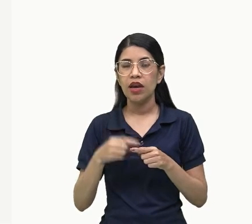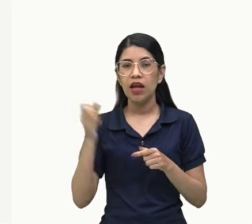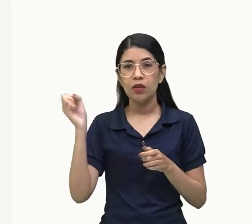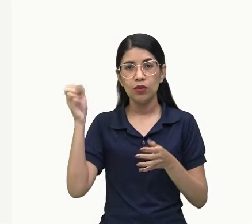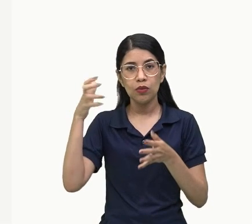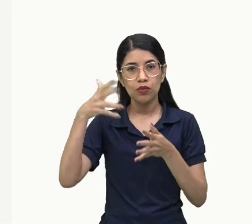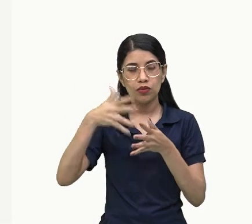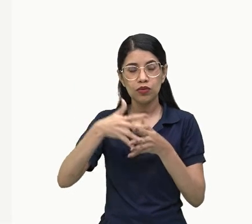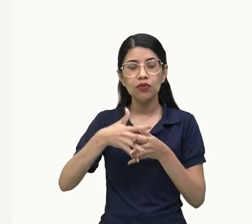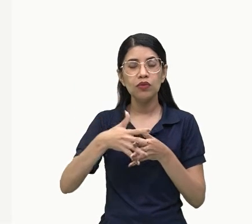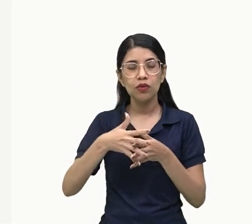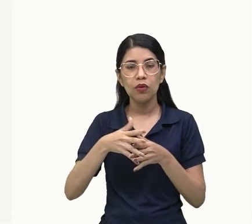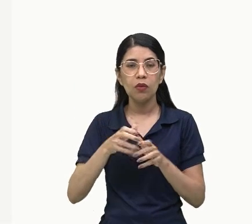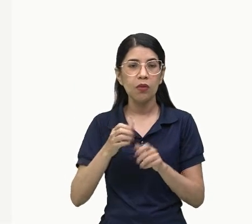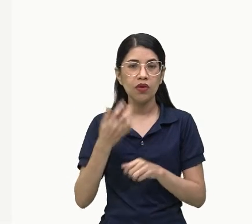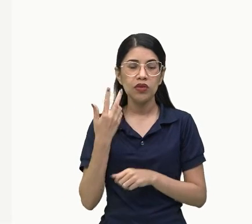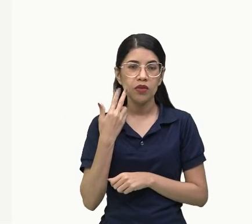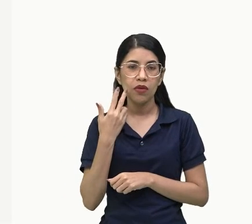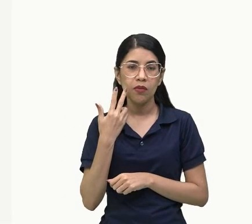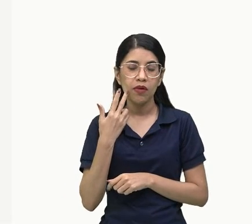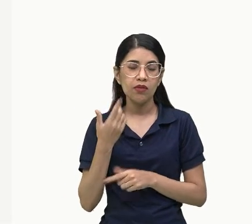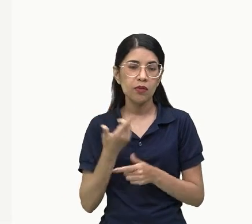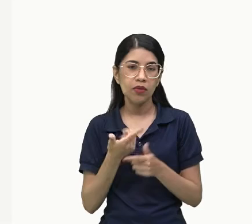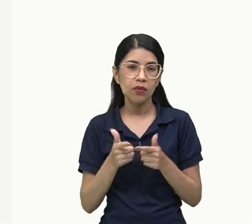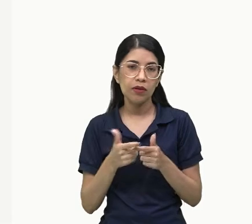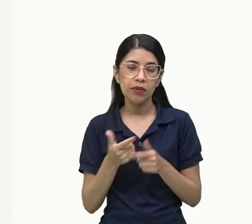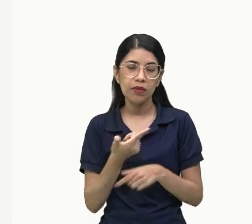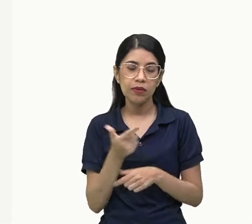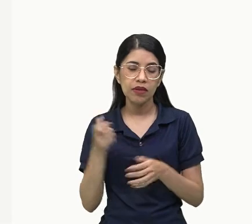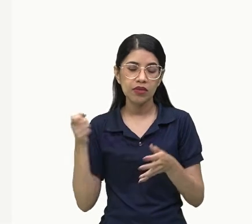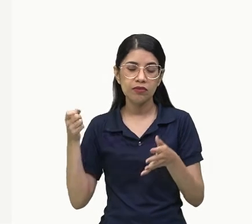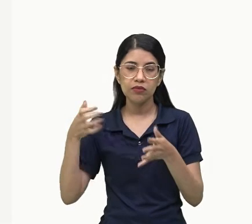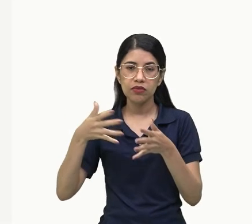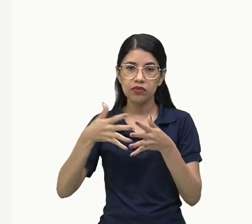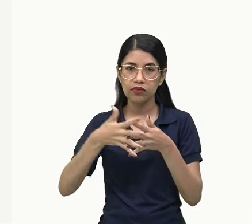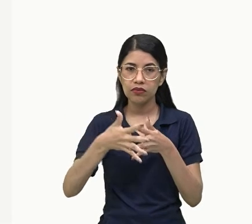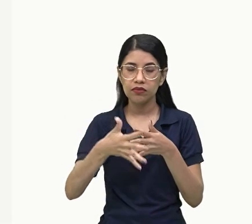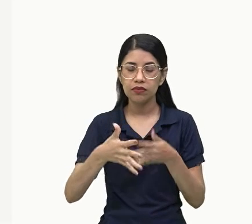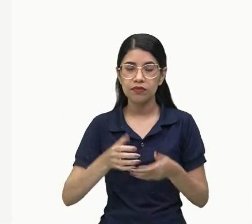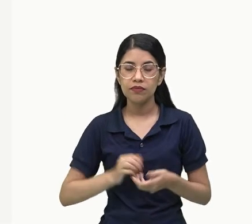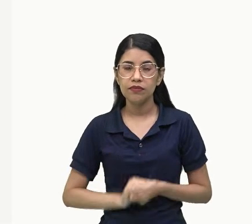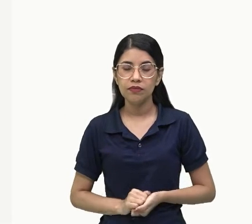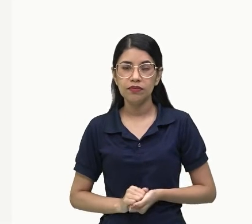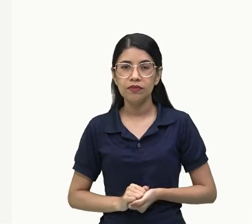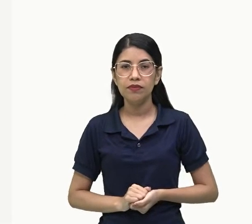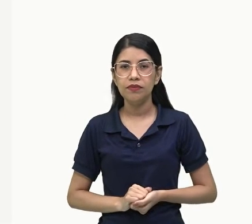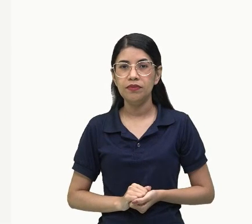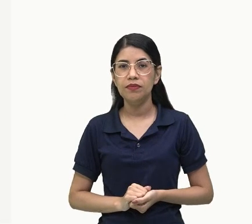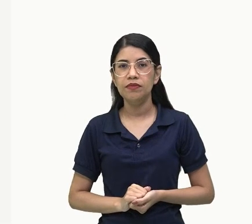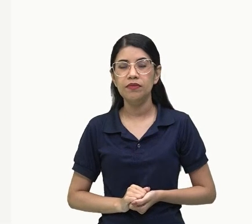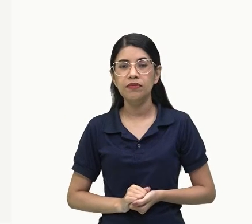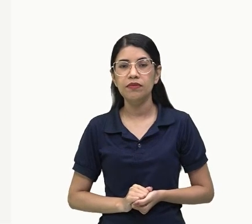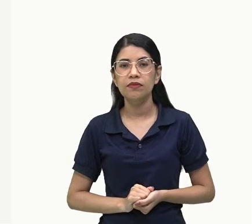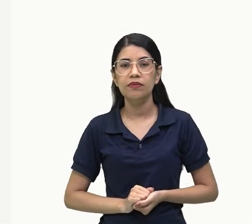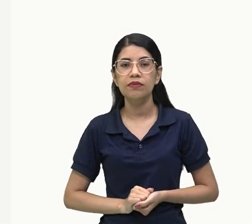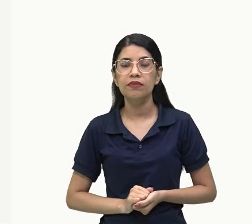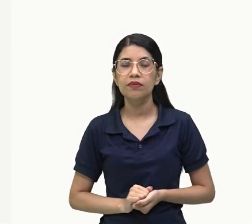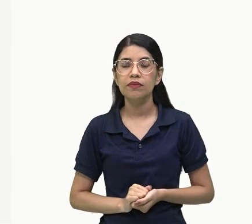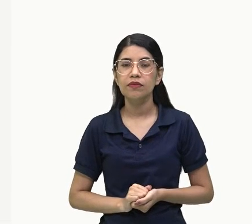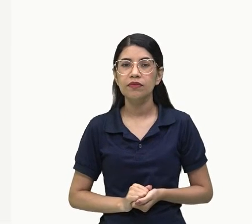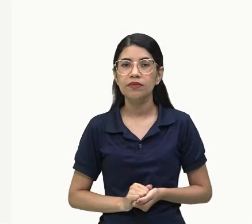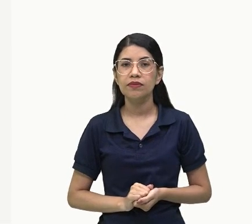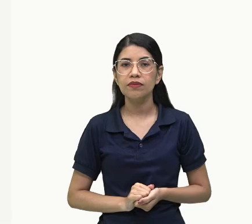É quando a luz consegue passar sem nenhuma dificuldade, tá, pessoal? É o meio transparente, é o